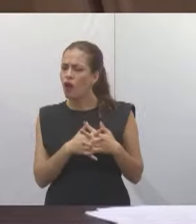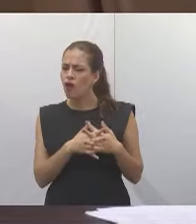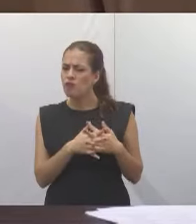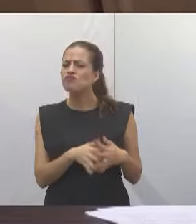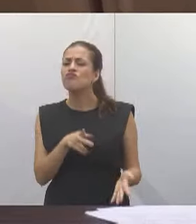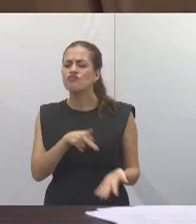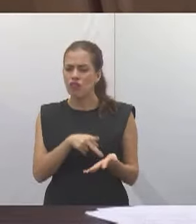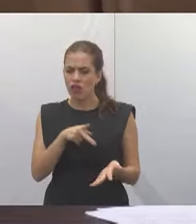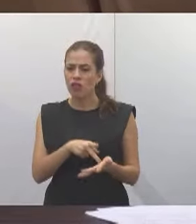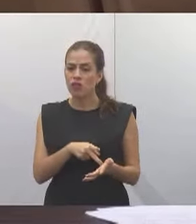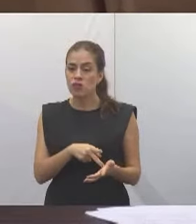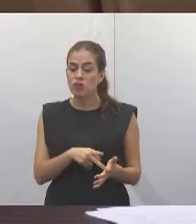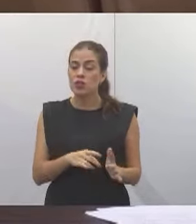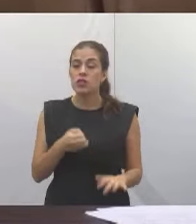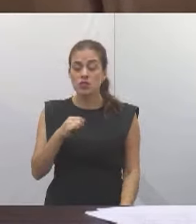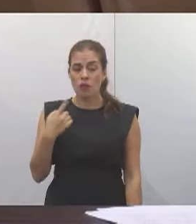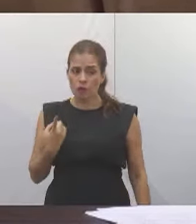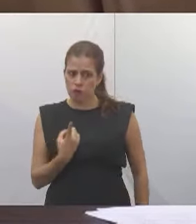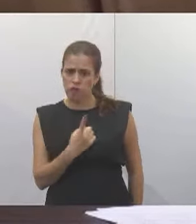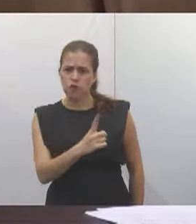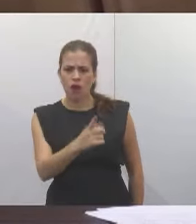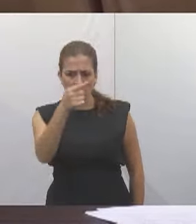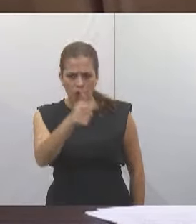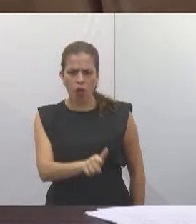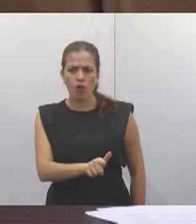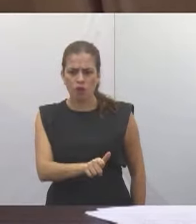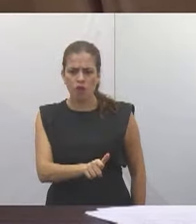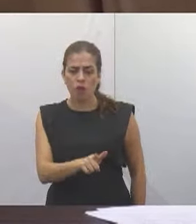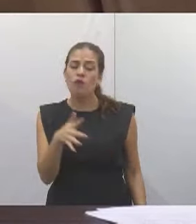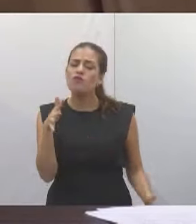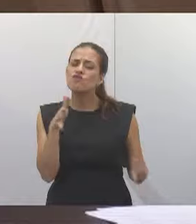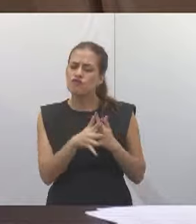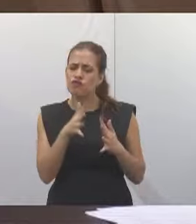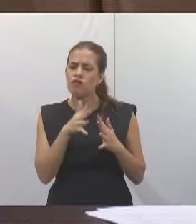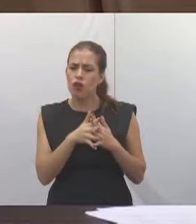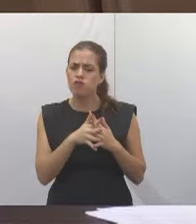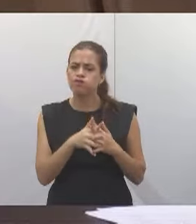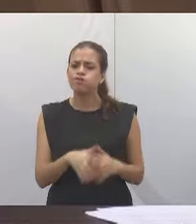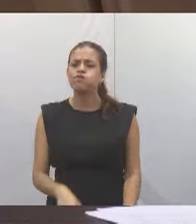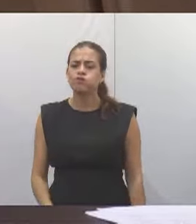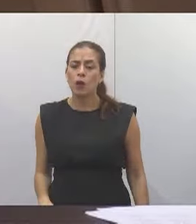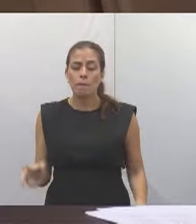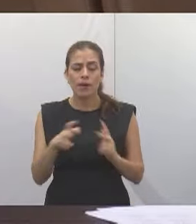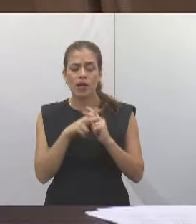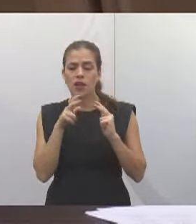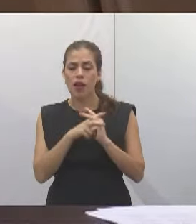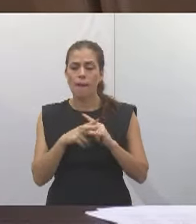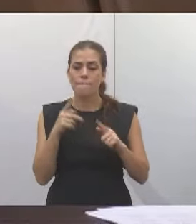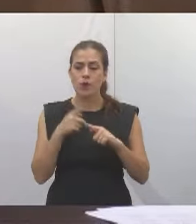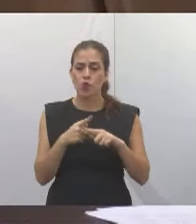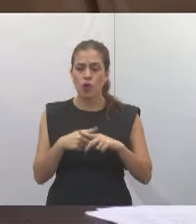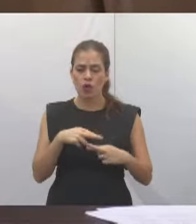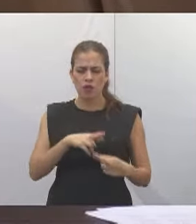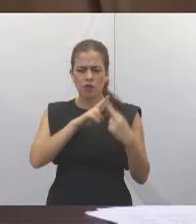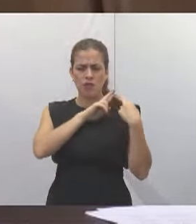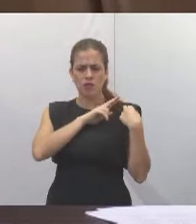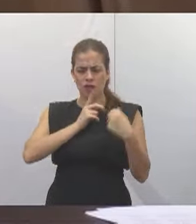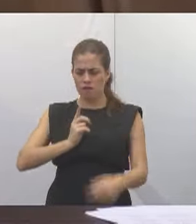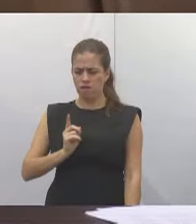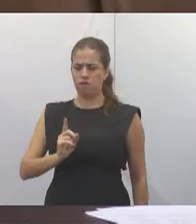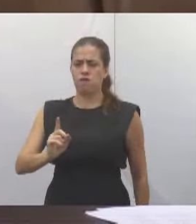de verdade. Se eu entrar lá dentro de novo, eu vou arrumar confusão. O responsável que fica de frente